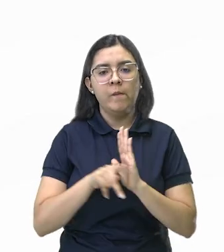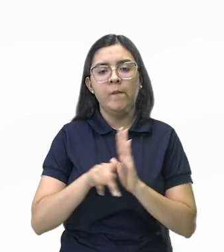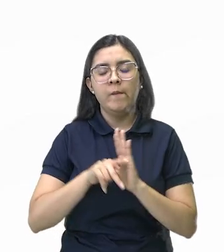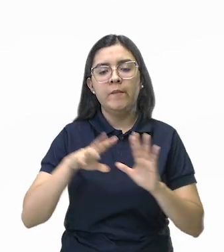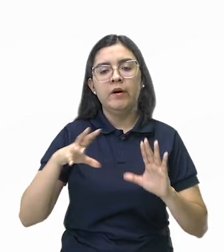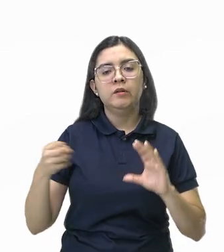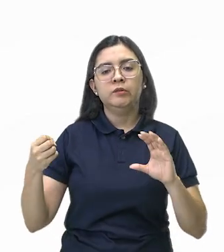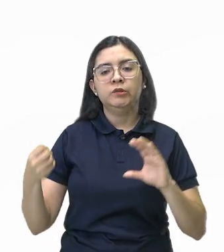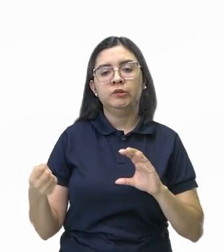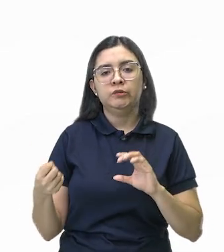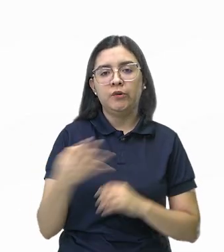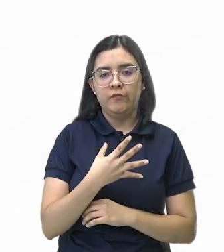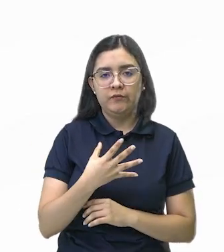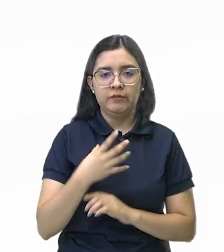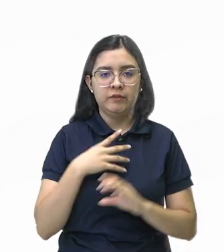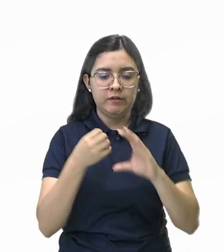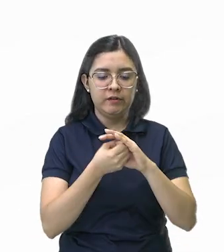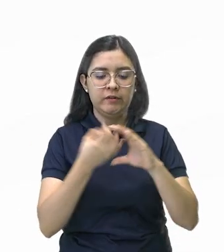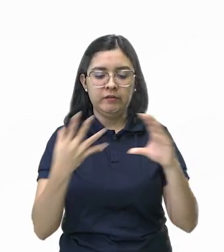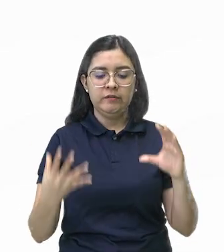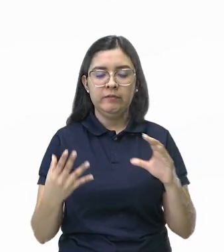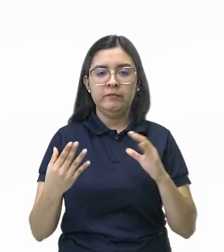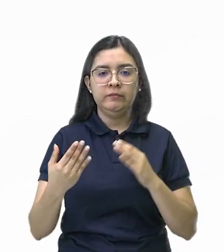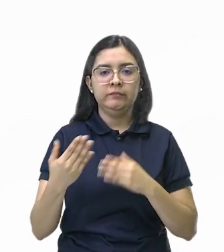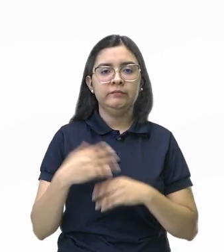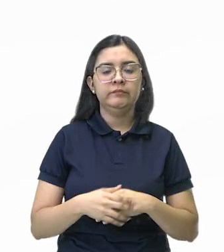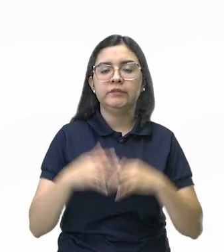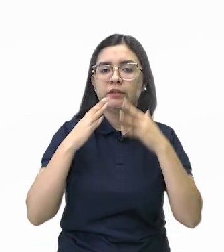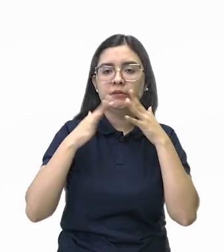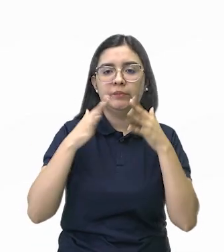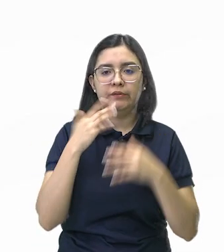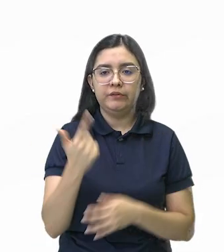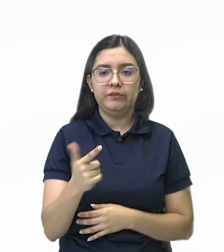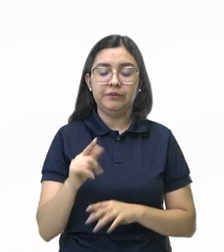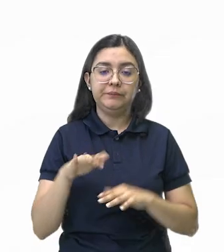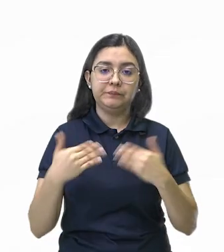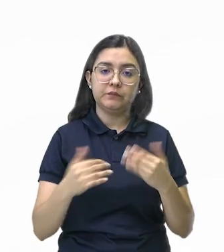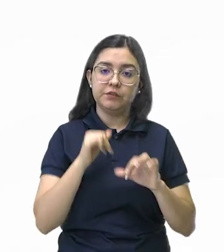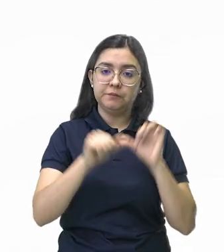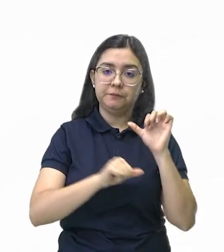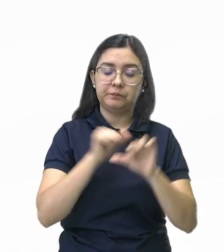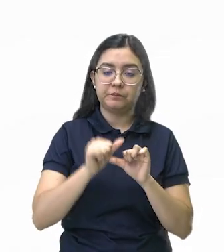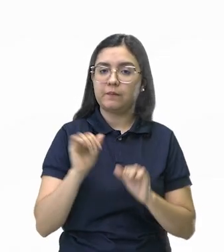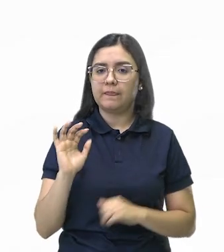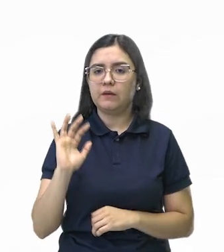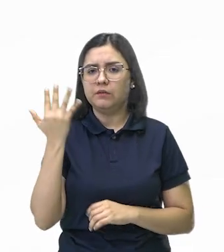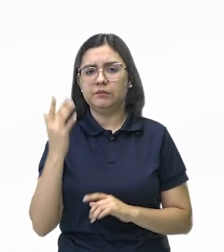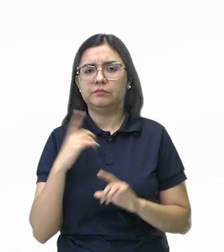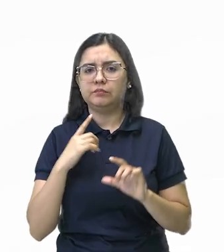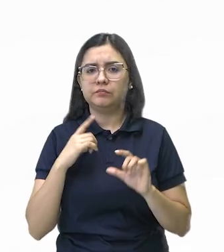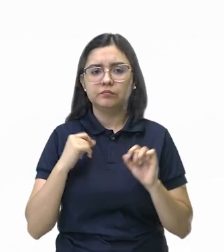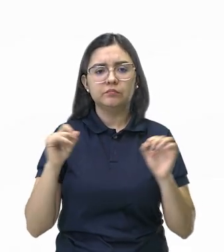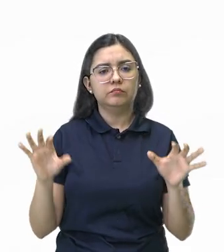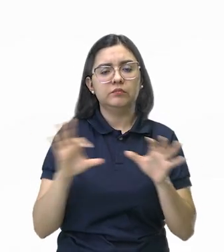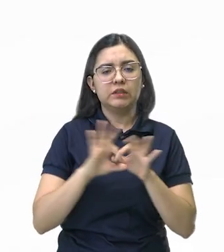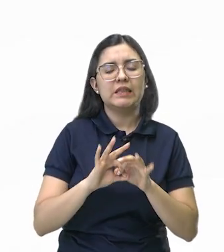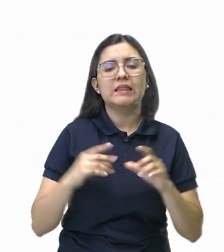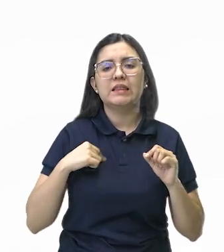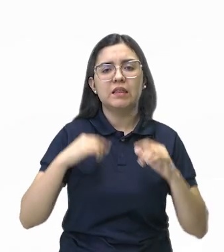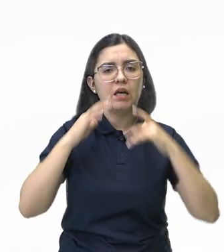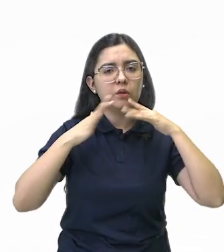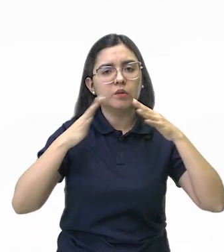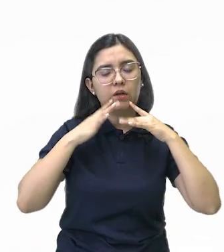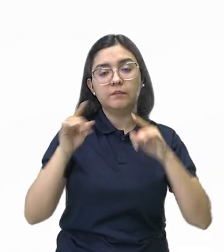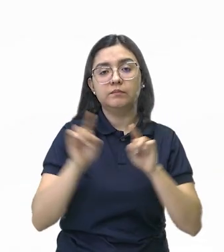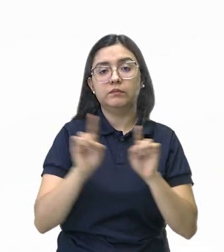nova característica que ele não possuía naturalmente. Essa modificação não acontece por cruzamento natural, mas